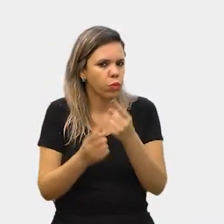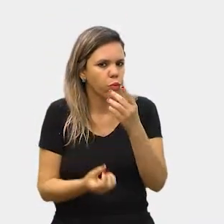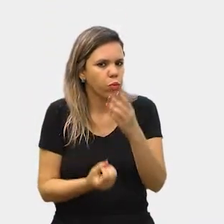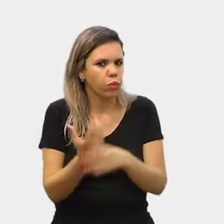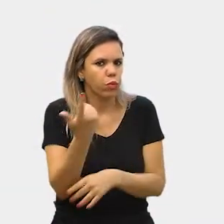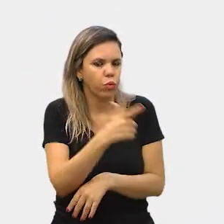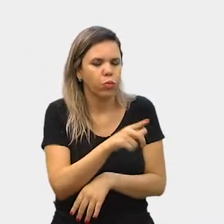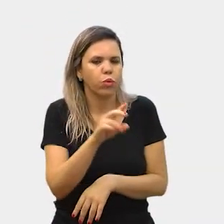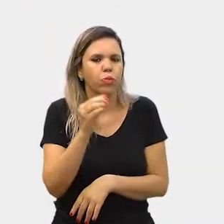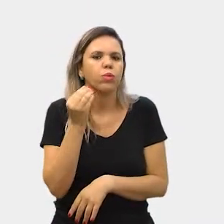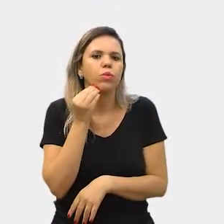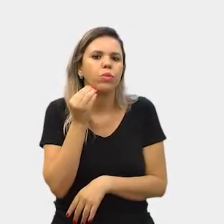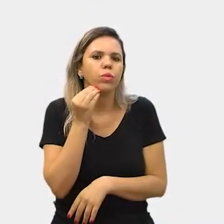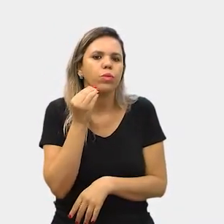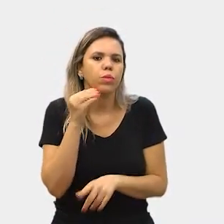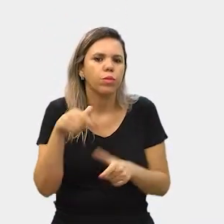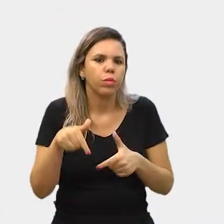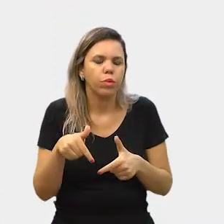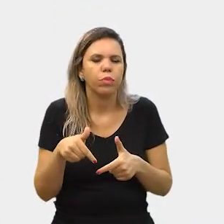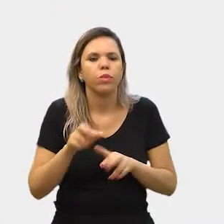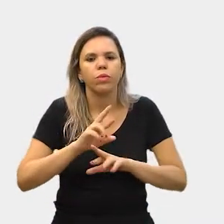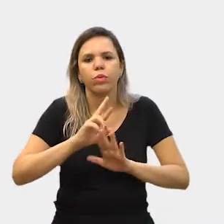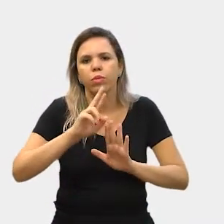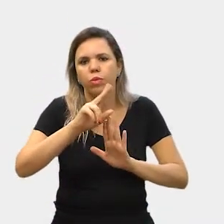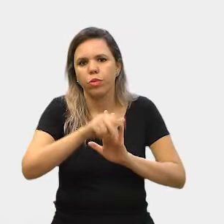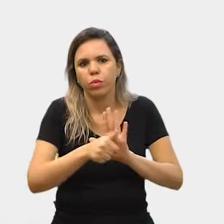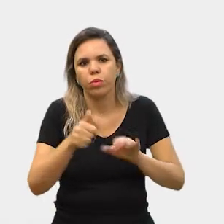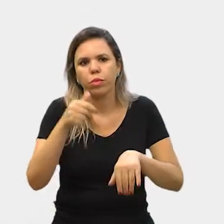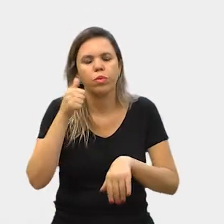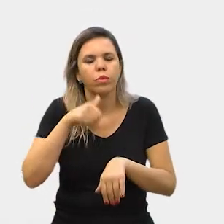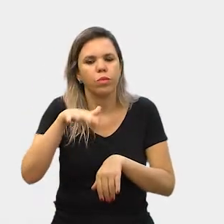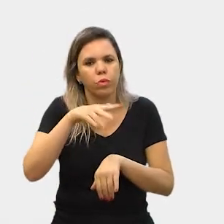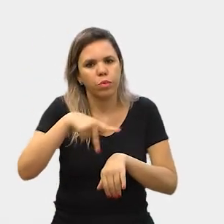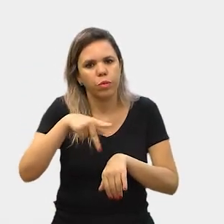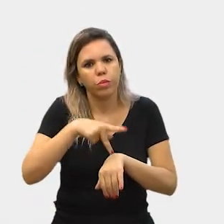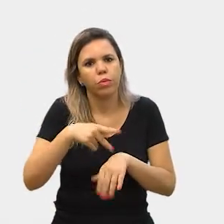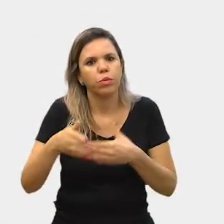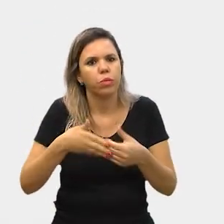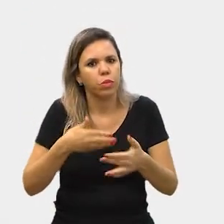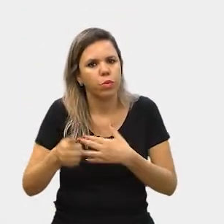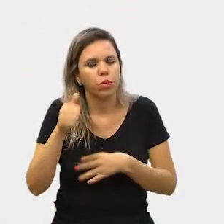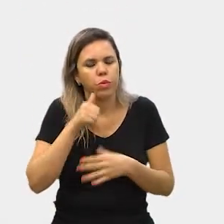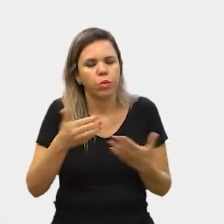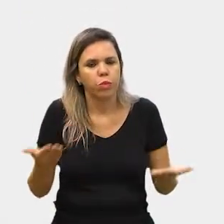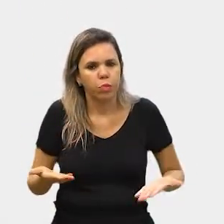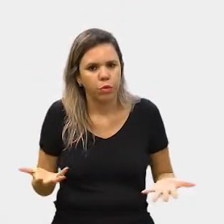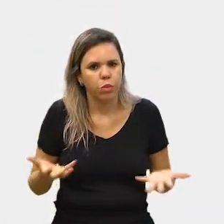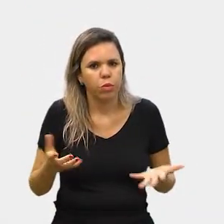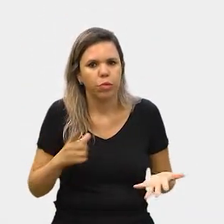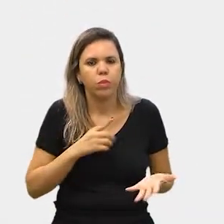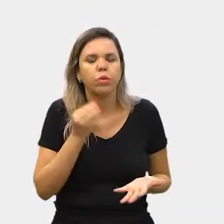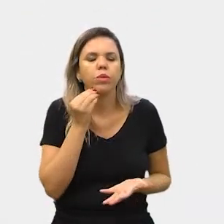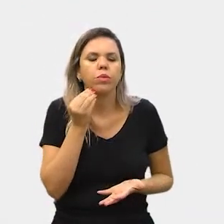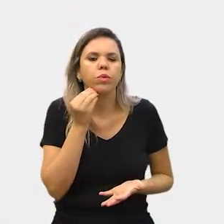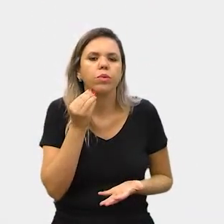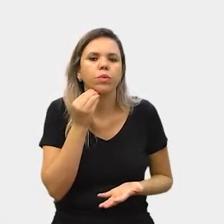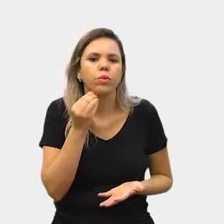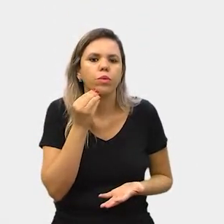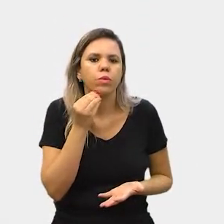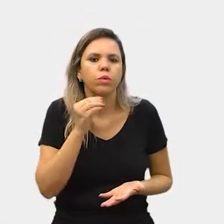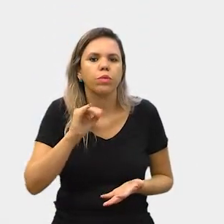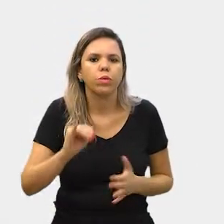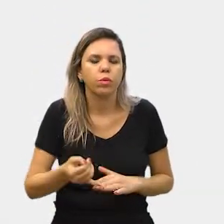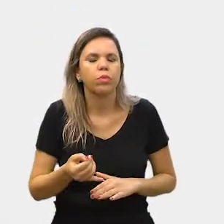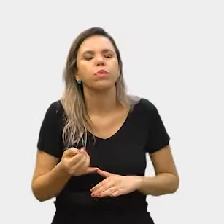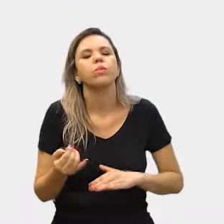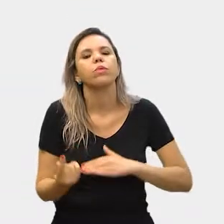gerar oportunidades de emprego para várias mulheres em todo o país, né? Qualquer mulher hoje que queira ter uma oportunidade de ser